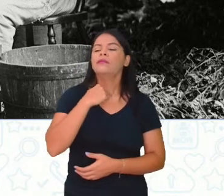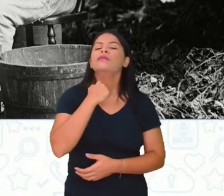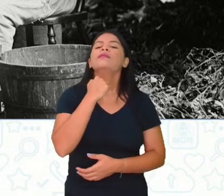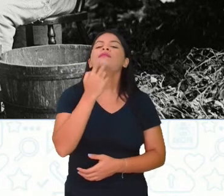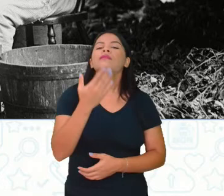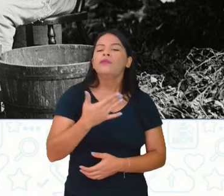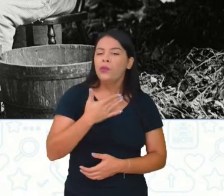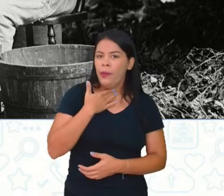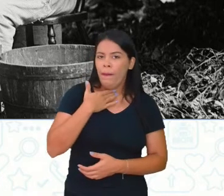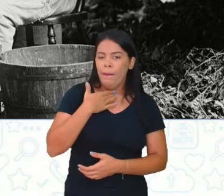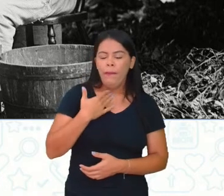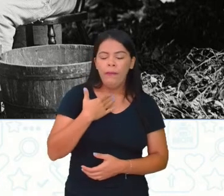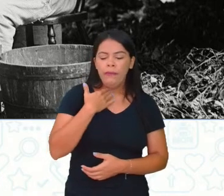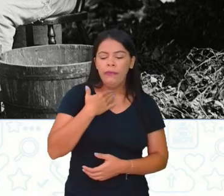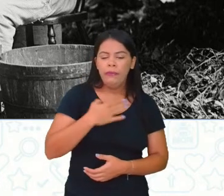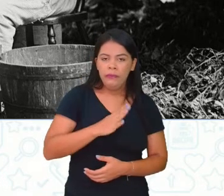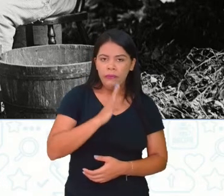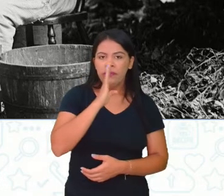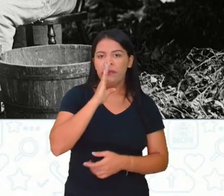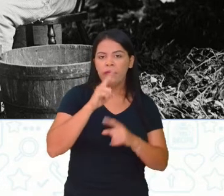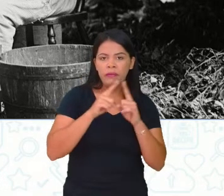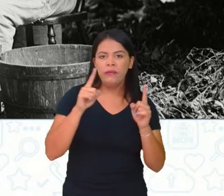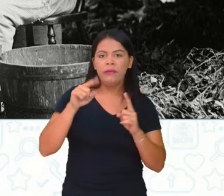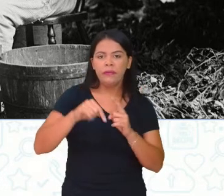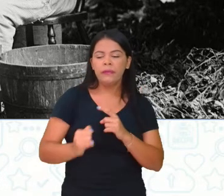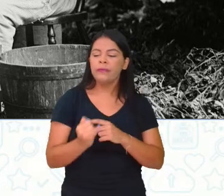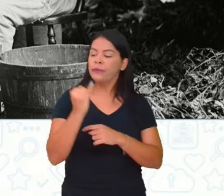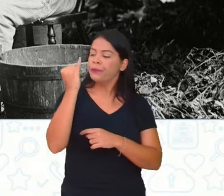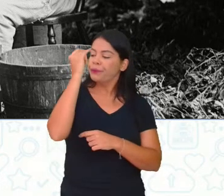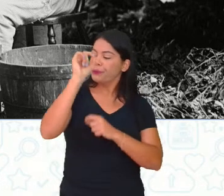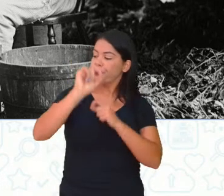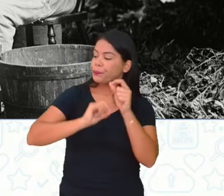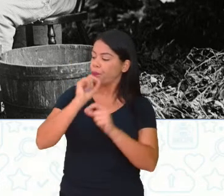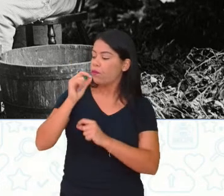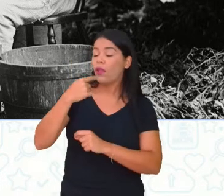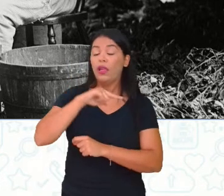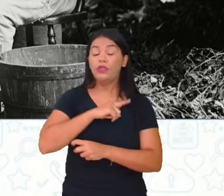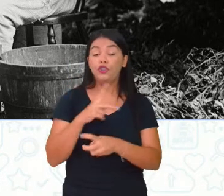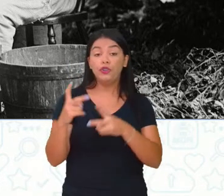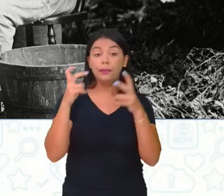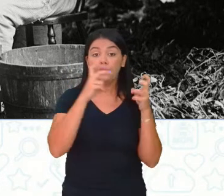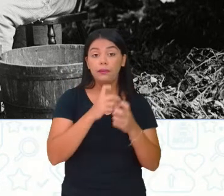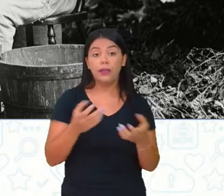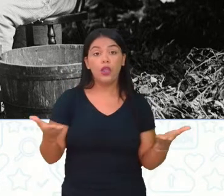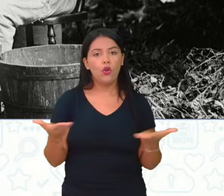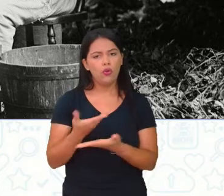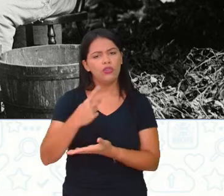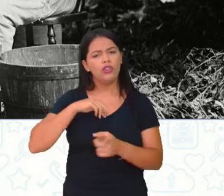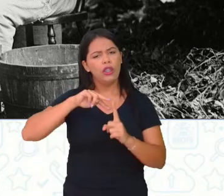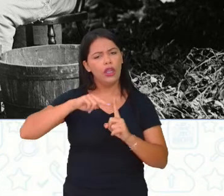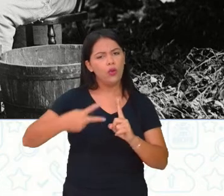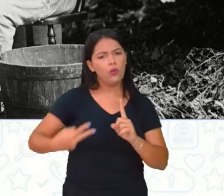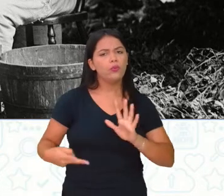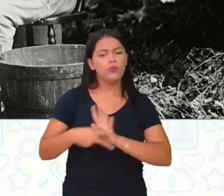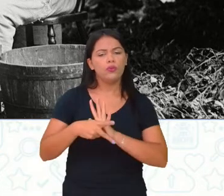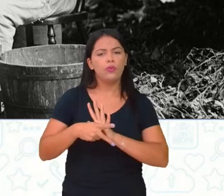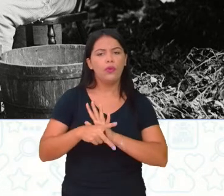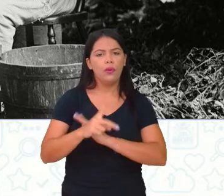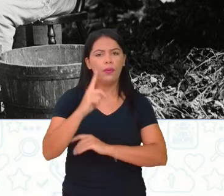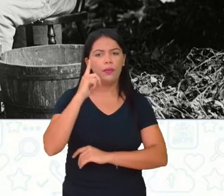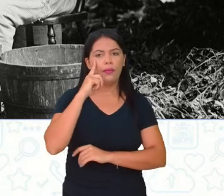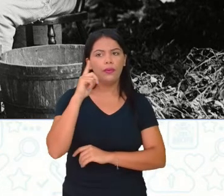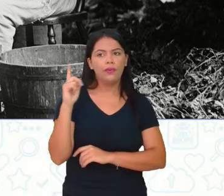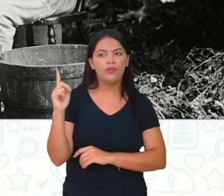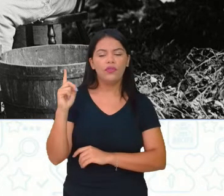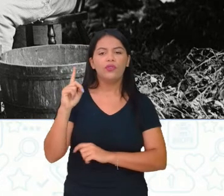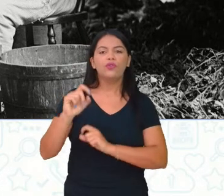nas gargantas. Mas é interessante porque nós temos, não é, hoje recursos, né, e temos visto, não